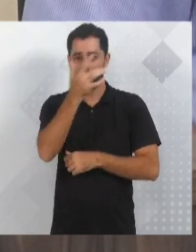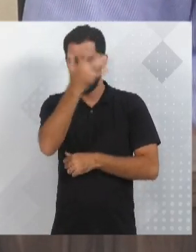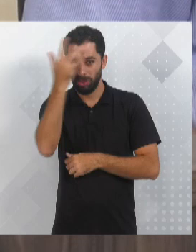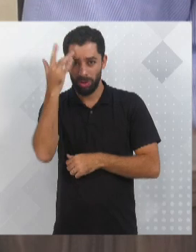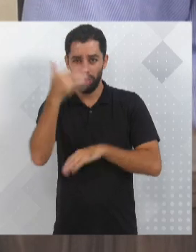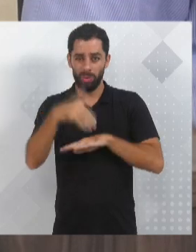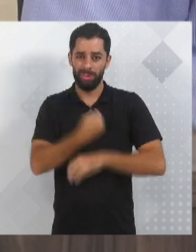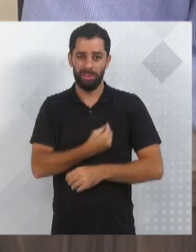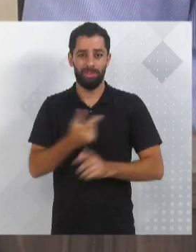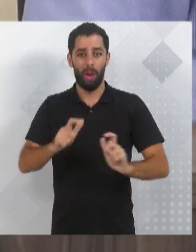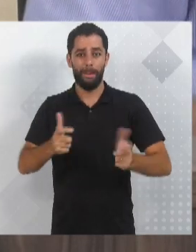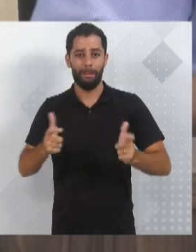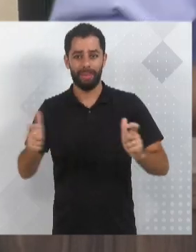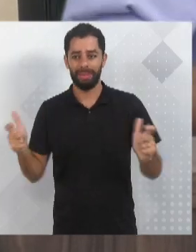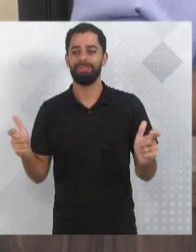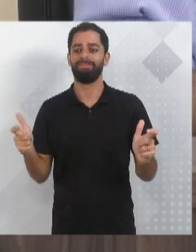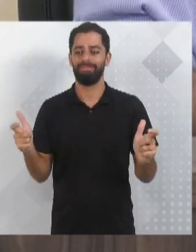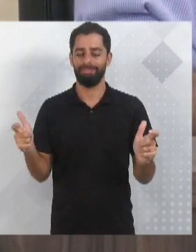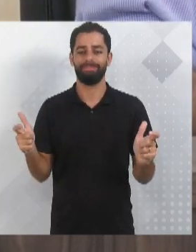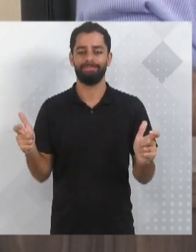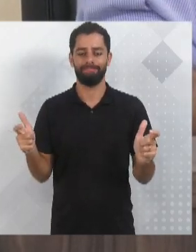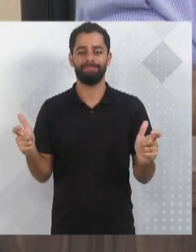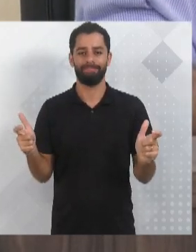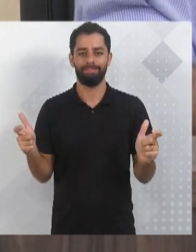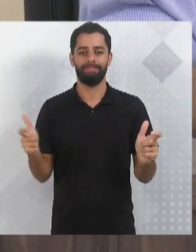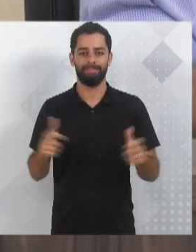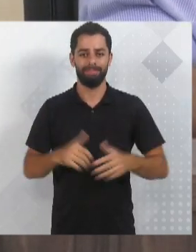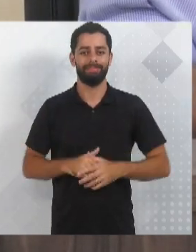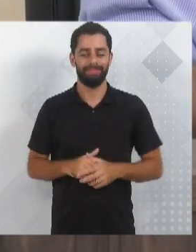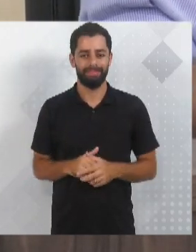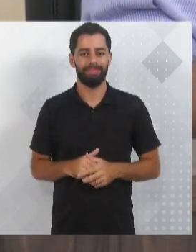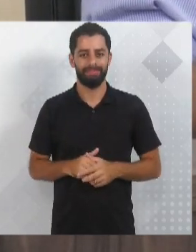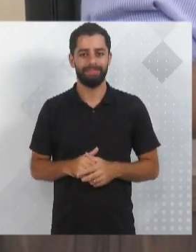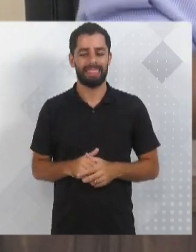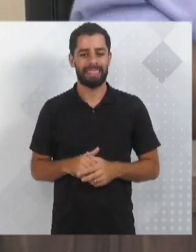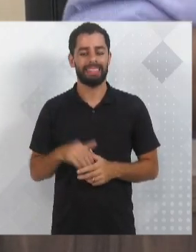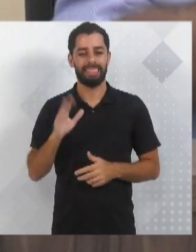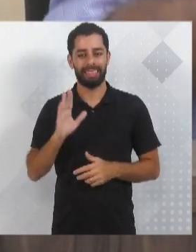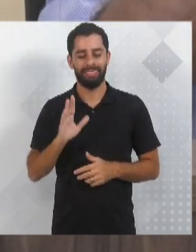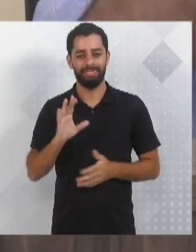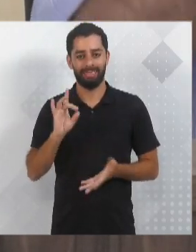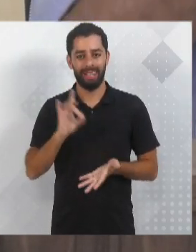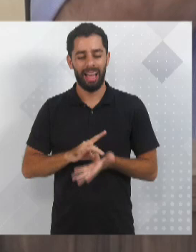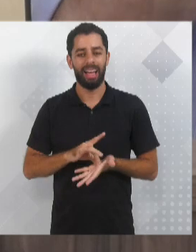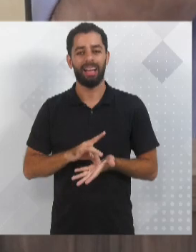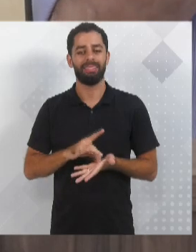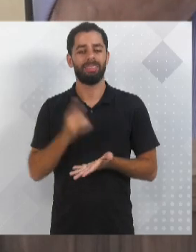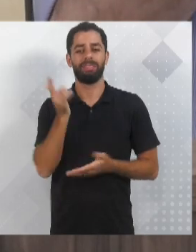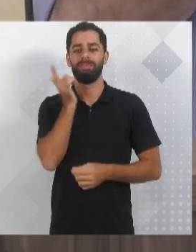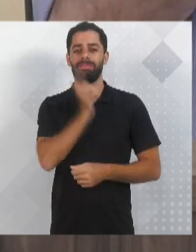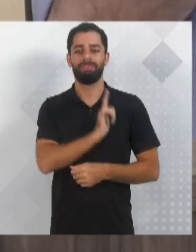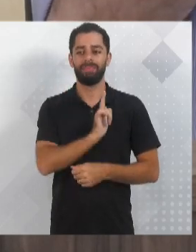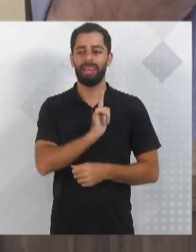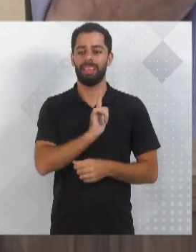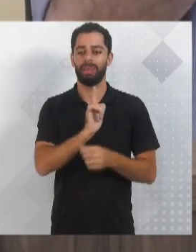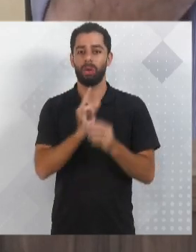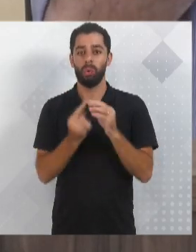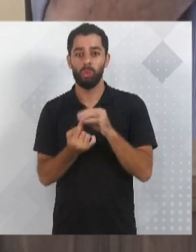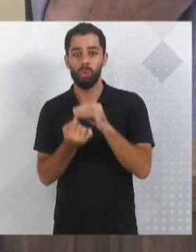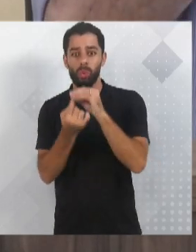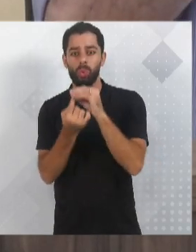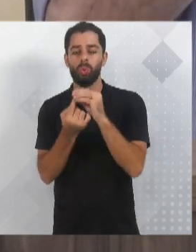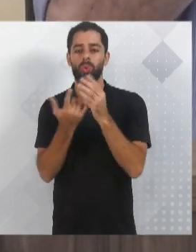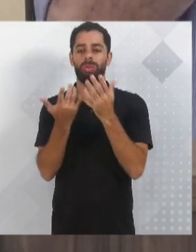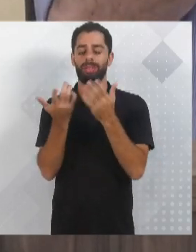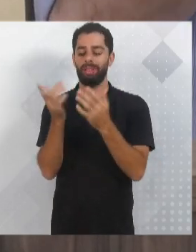aumentando e uma demanda que não é uma demanda que a gente consegue trazer uma única lógica